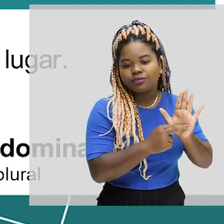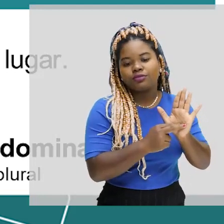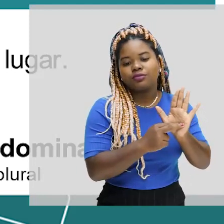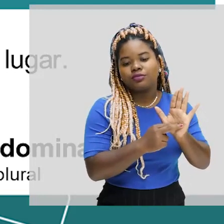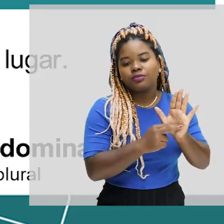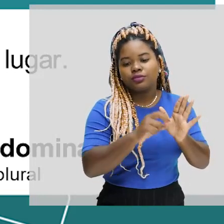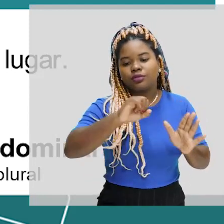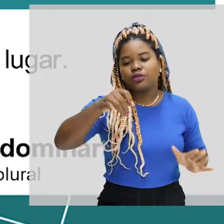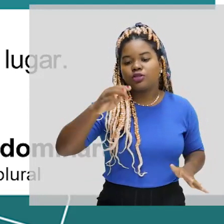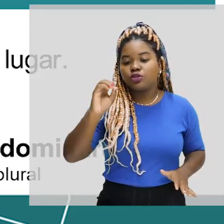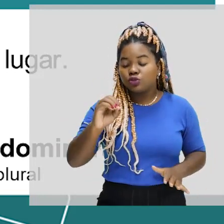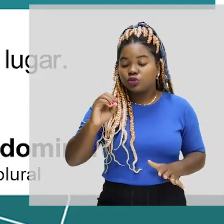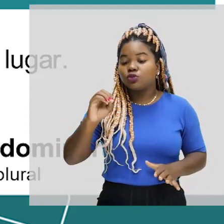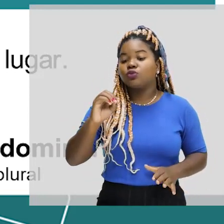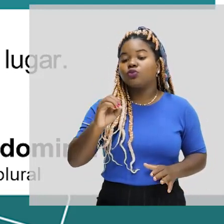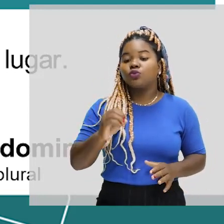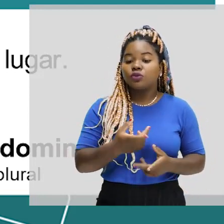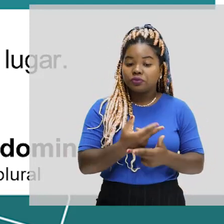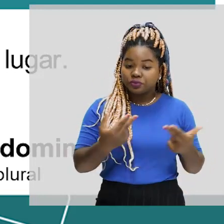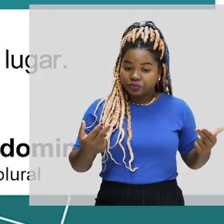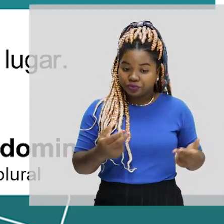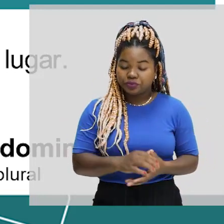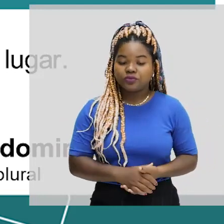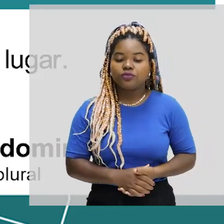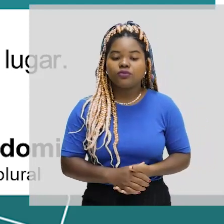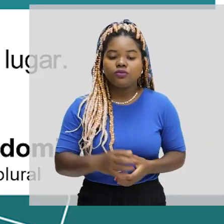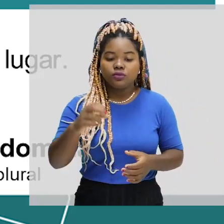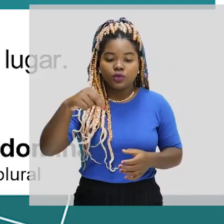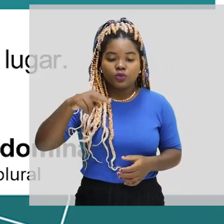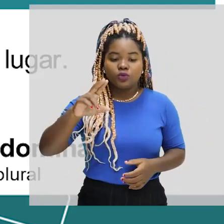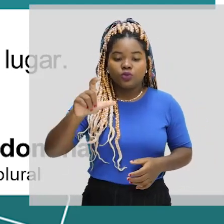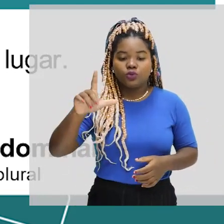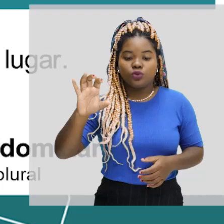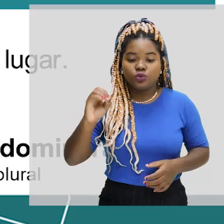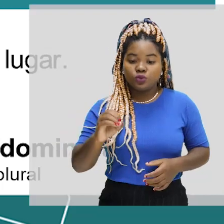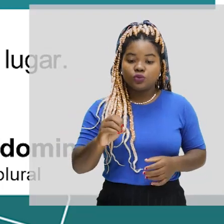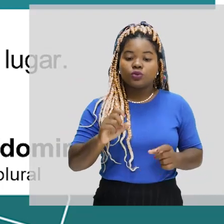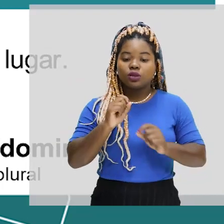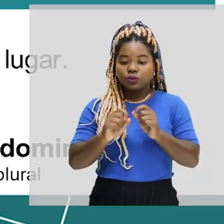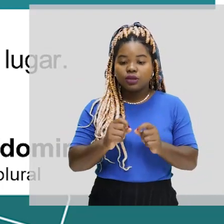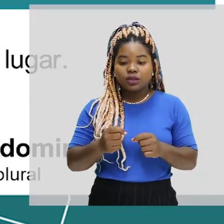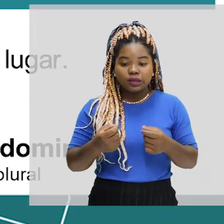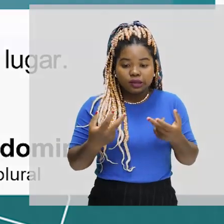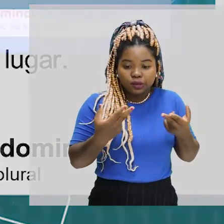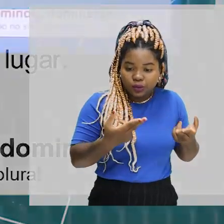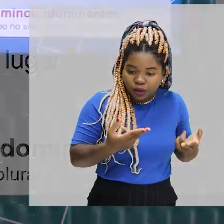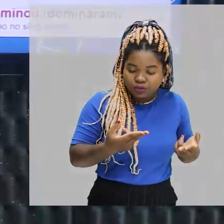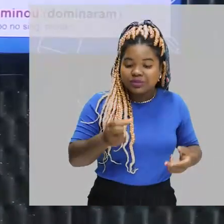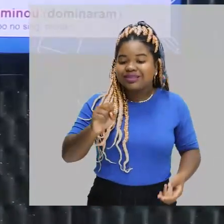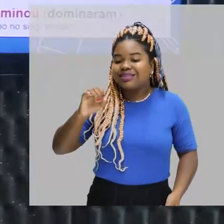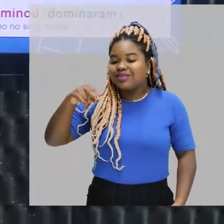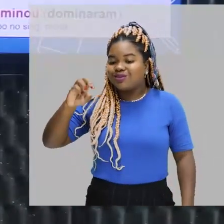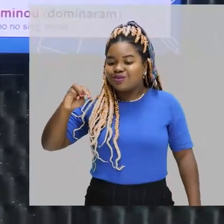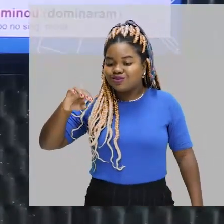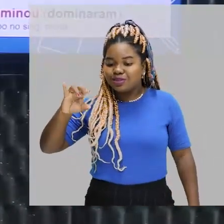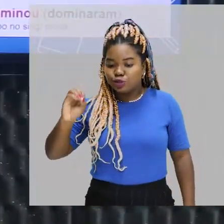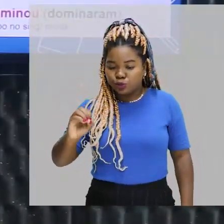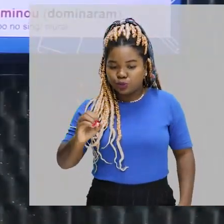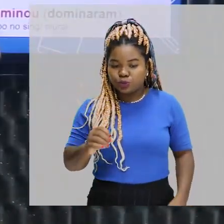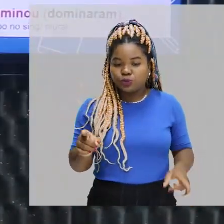de sujeito composto, né? Quando os núcleos são sinônimos e quando formam uma